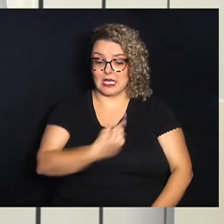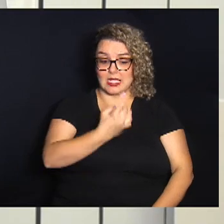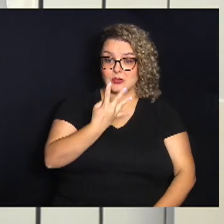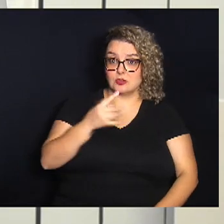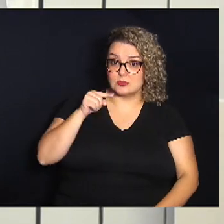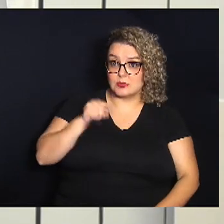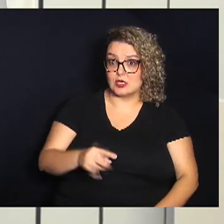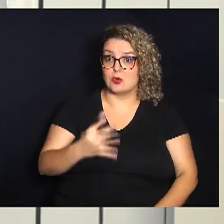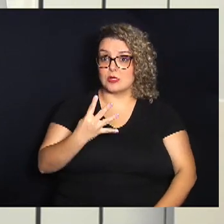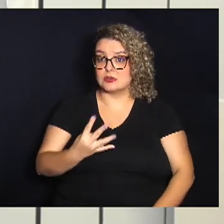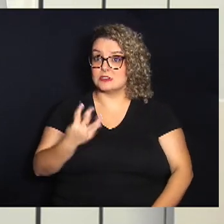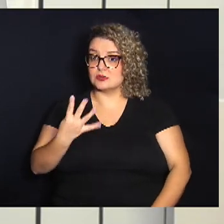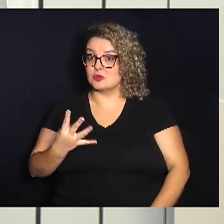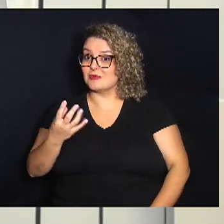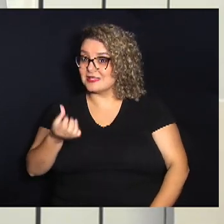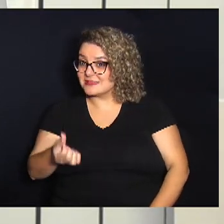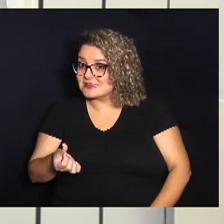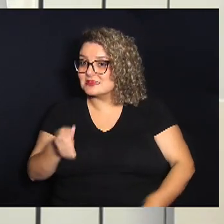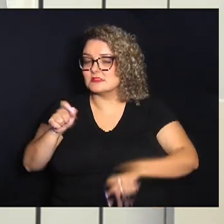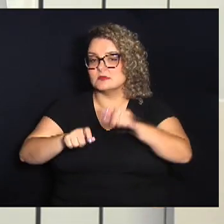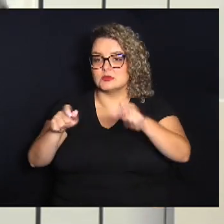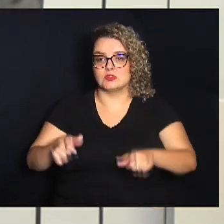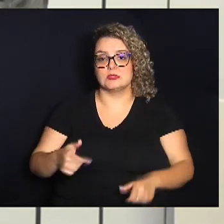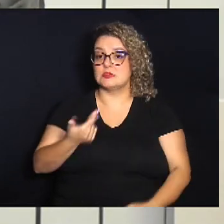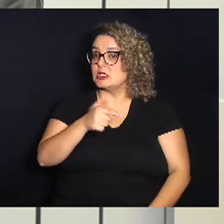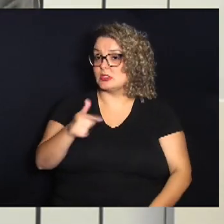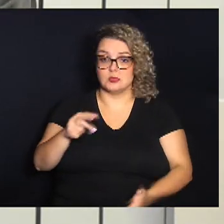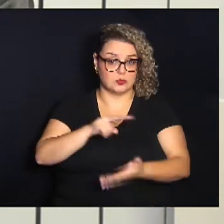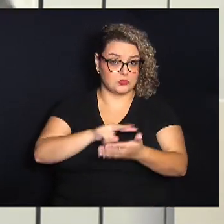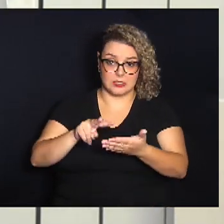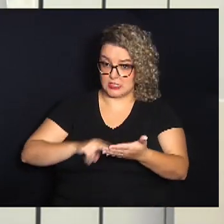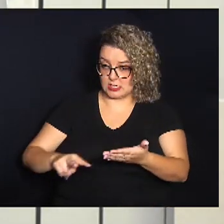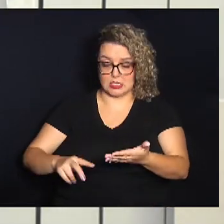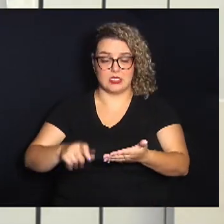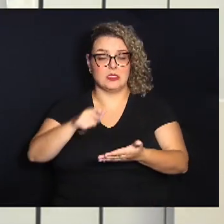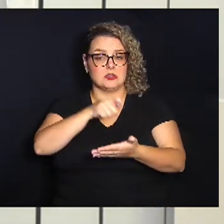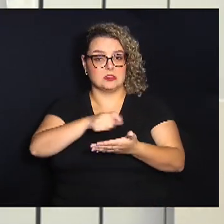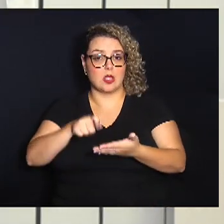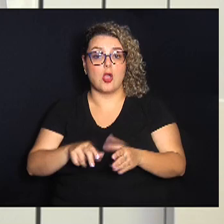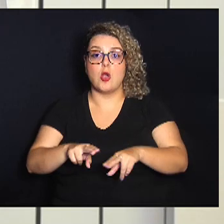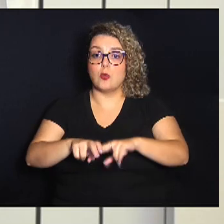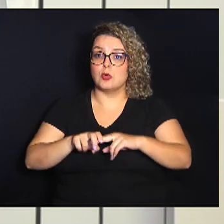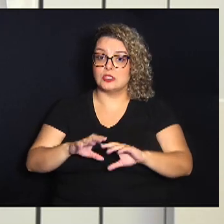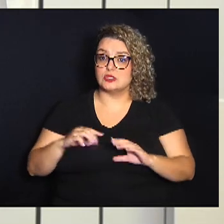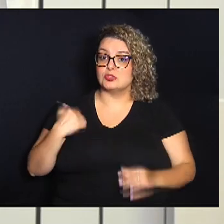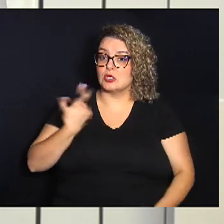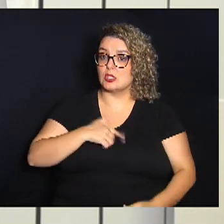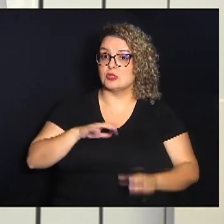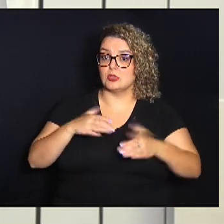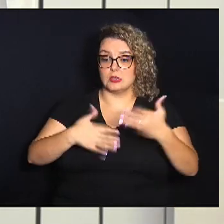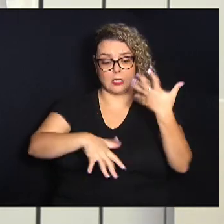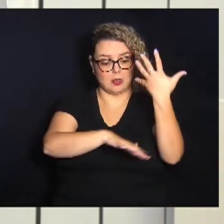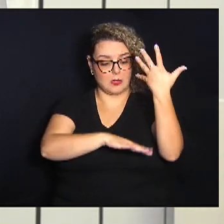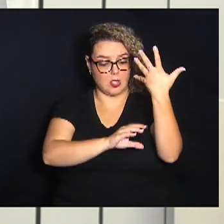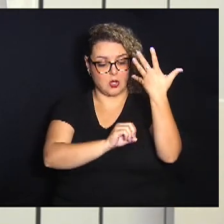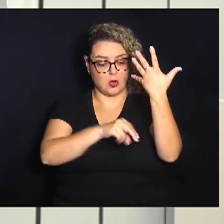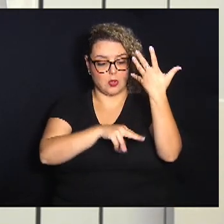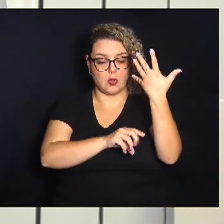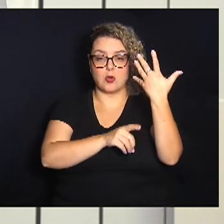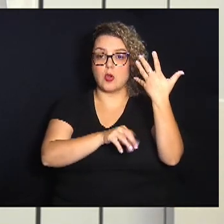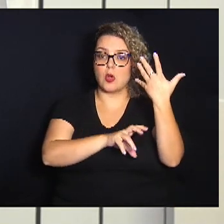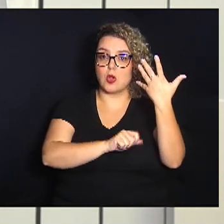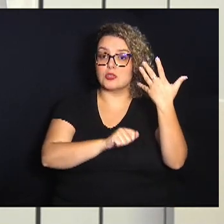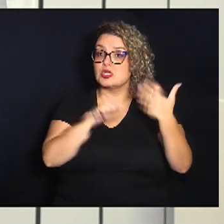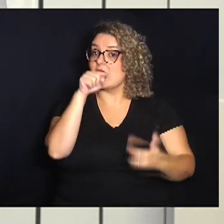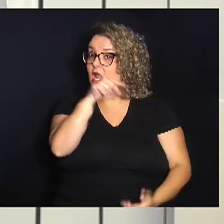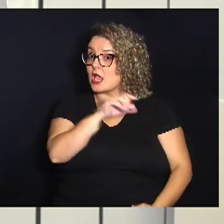14.746 pessoas sem alfabetização. Por isso, a nossa equipe está na Praça da Concórdia, lá no distrito do Campo